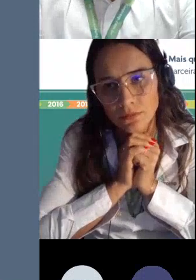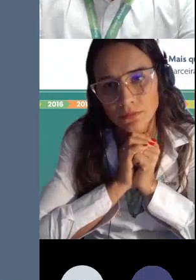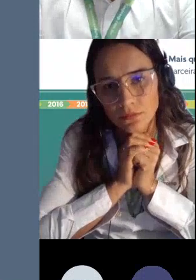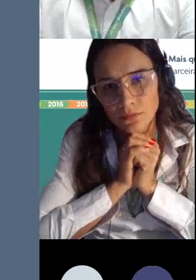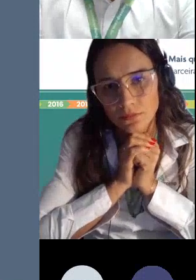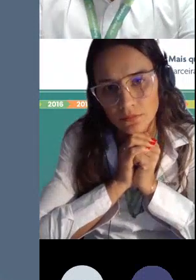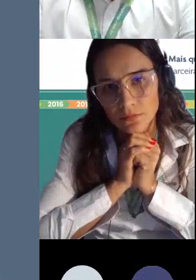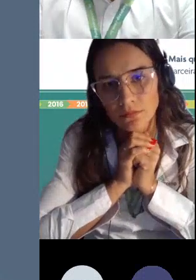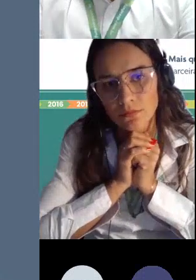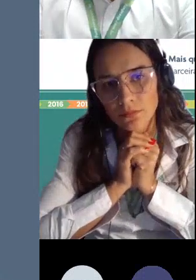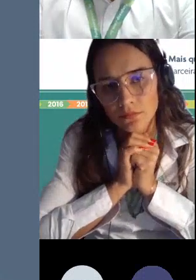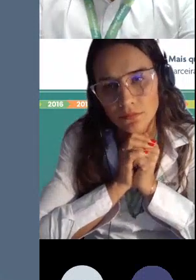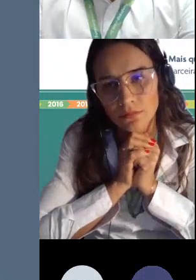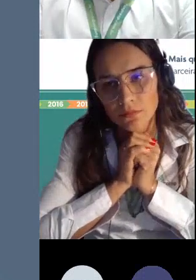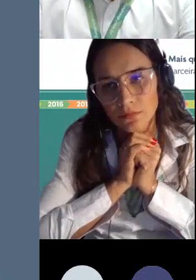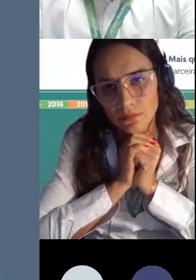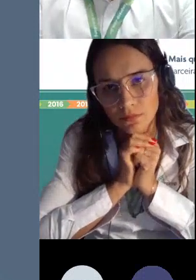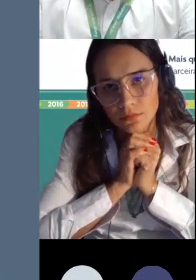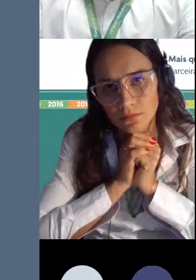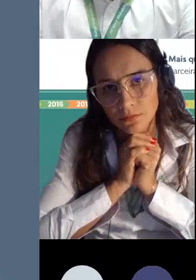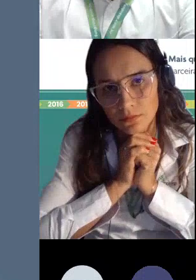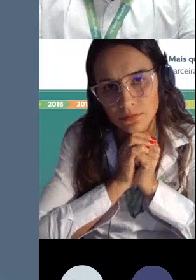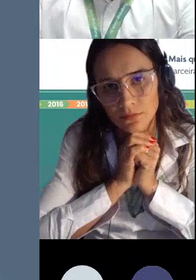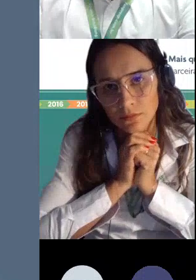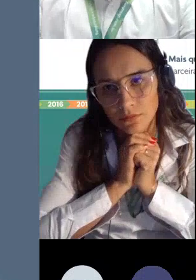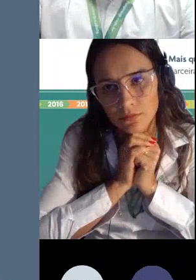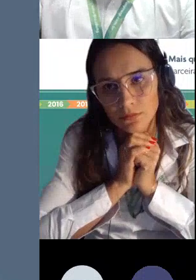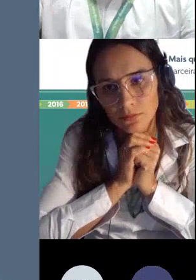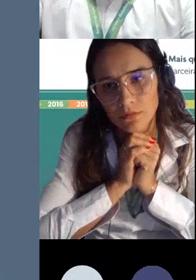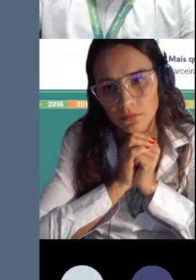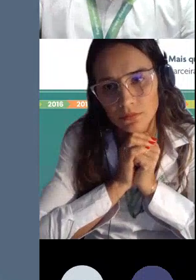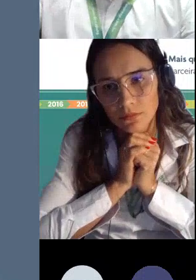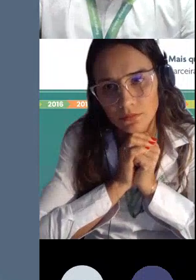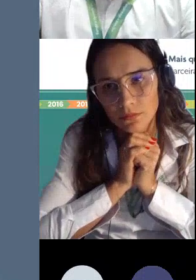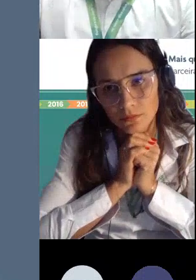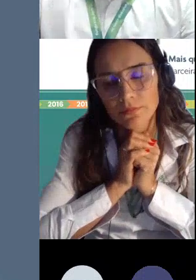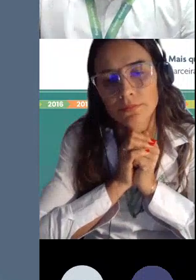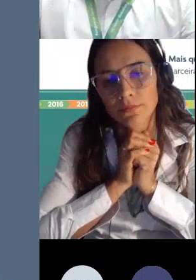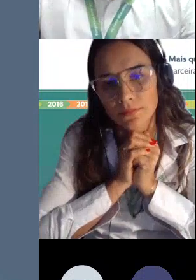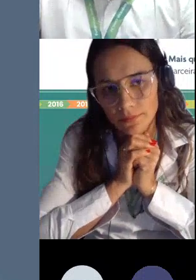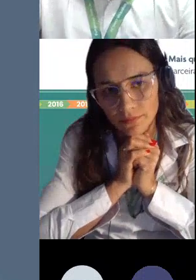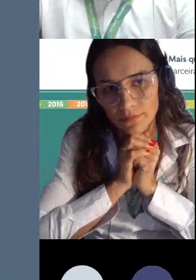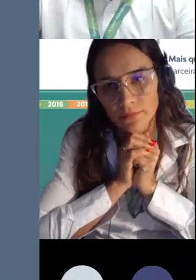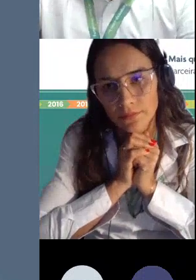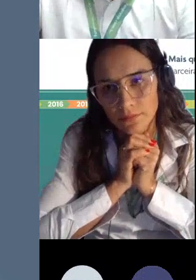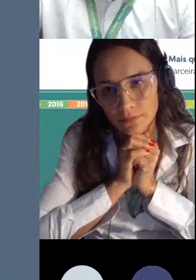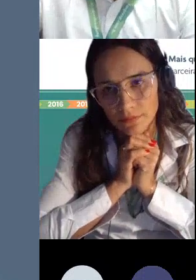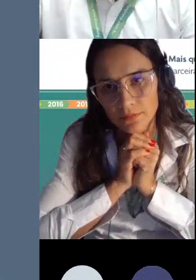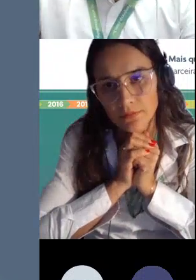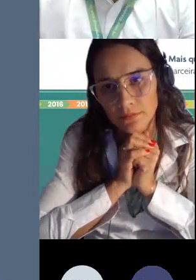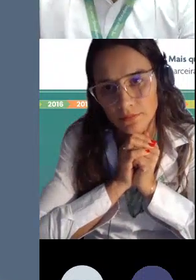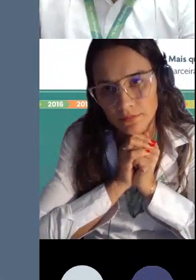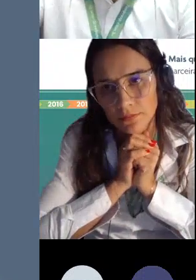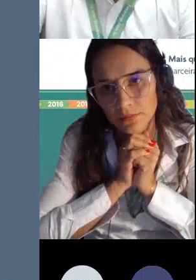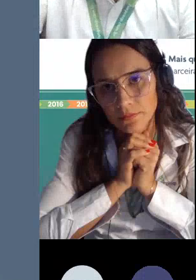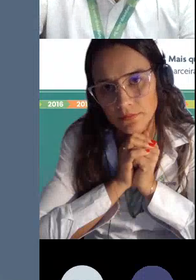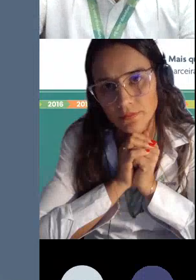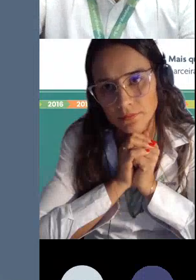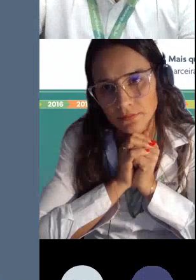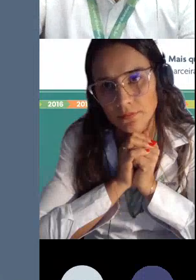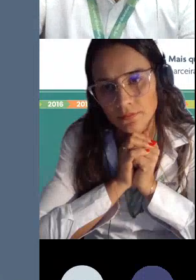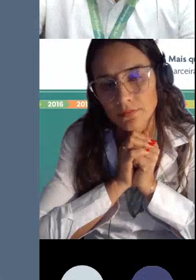também pode ir nesse dia. E a gente também vai fazer essa divulgação para vocês. E eu deixei também o telefone para quem quiser uma